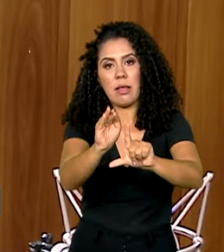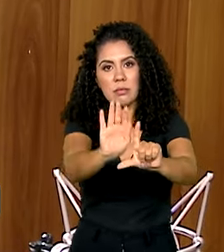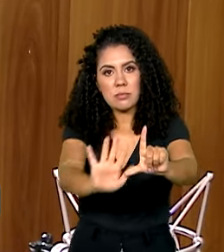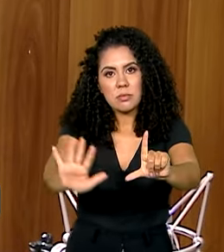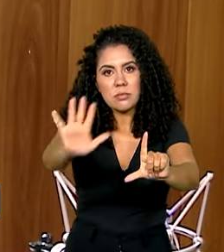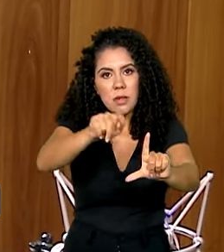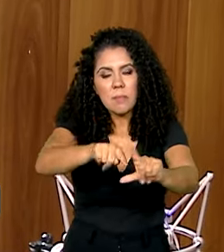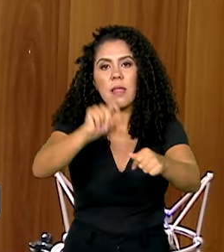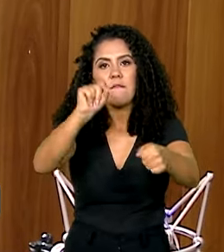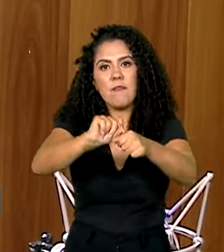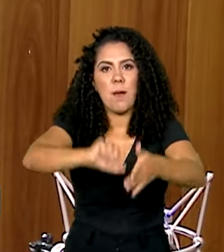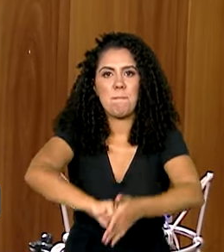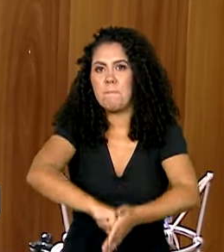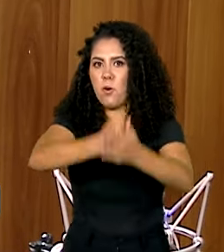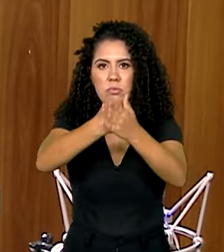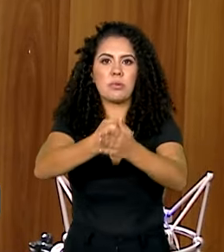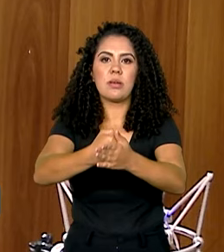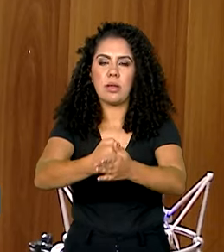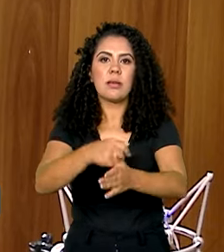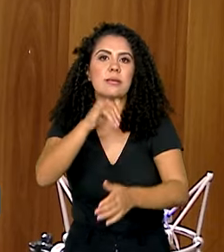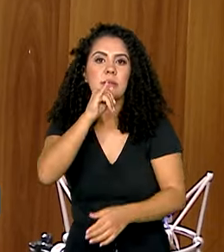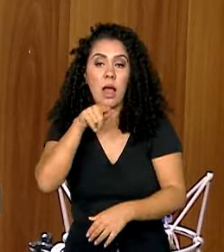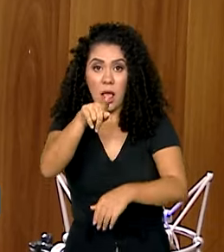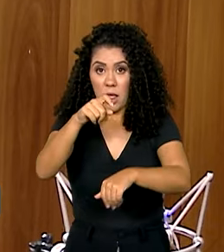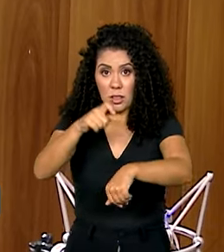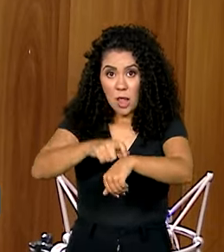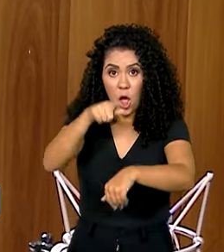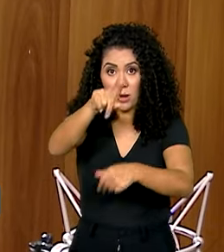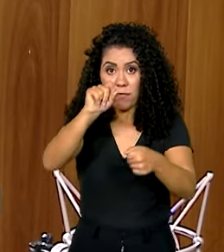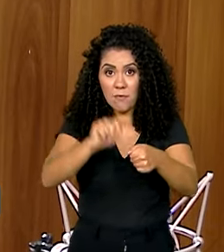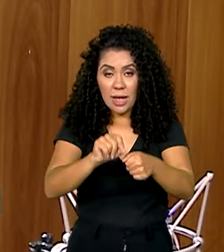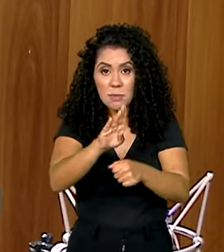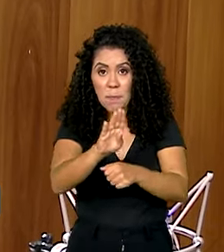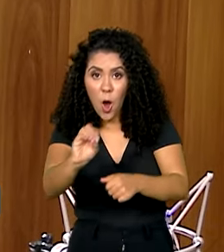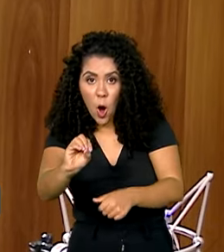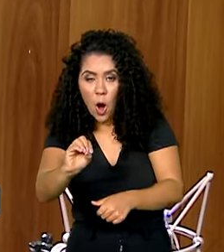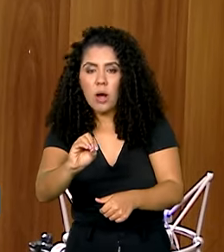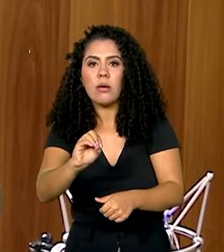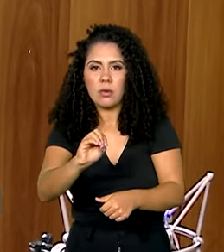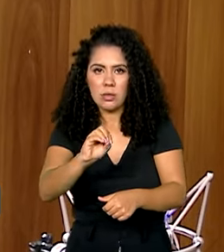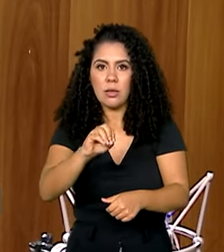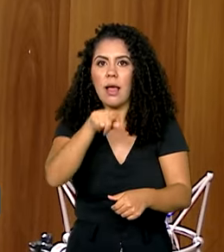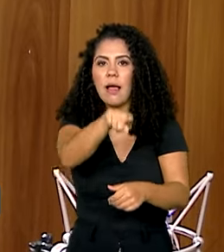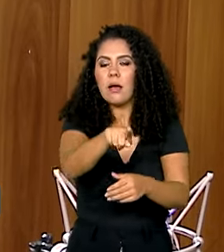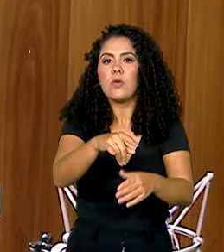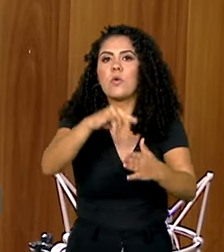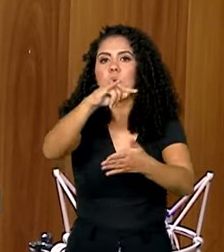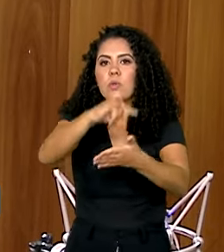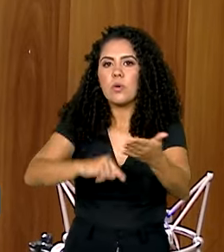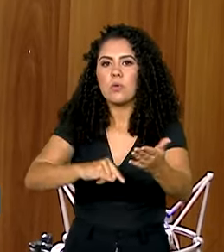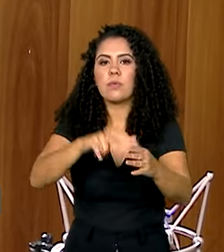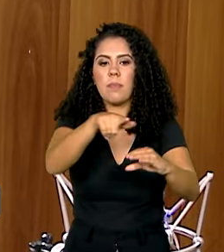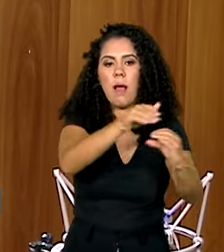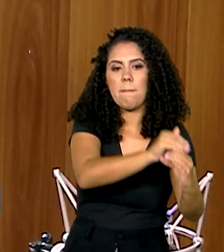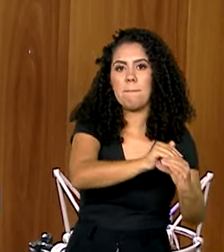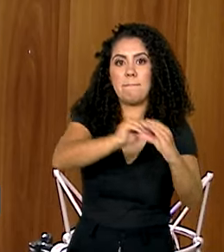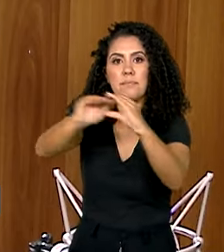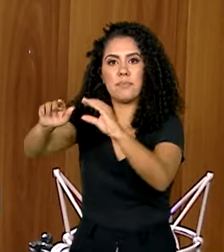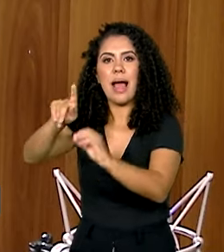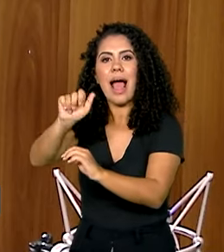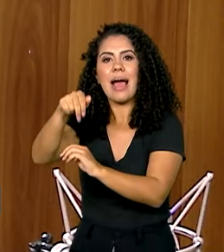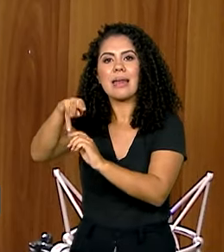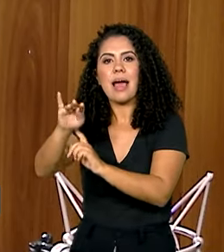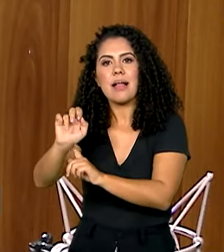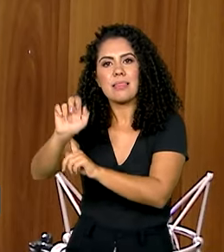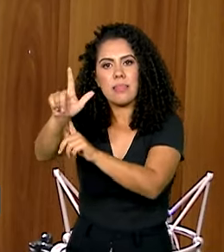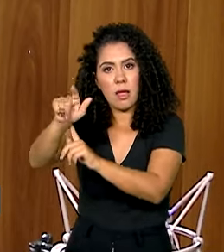e faz o próprio bloqueio. Na hora que você registra a ocorrência, esse arquivo vai imediatamente para a Anatel, que vai bloquear o